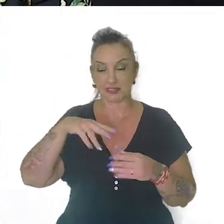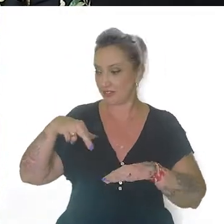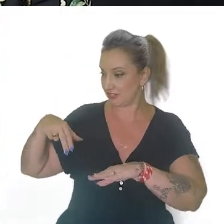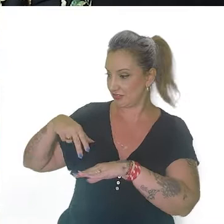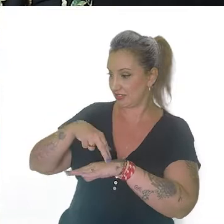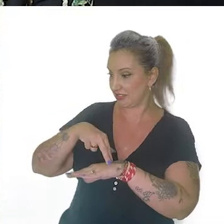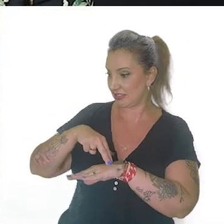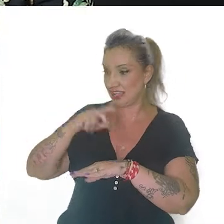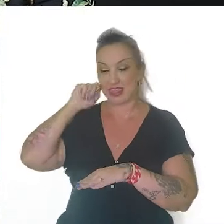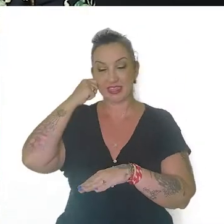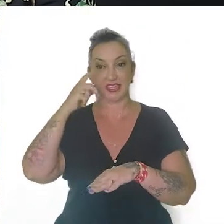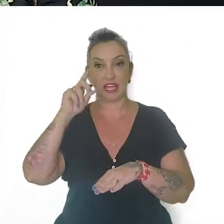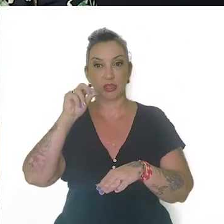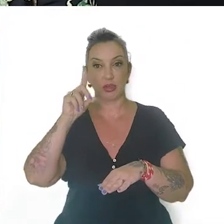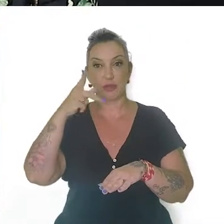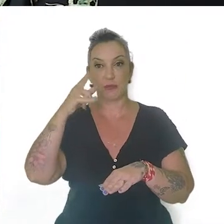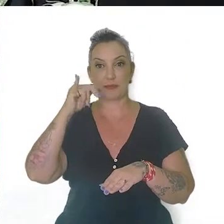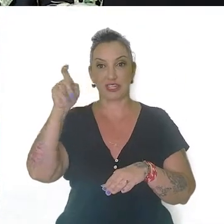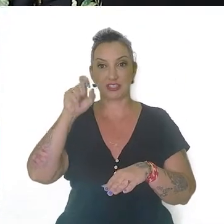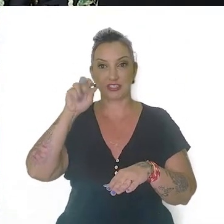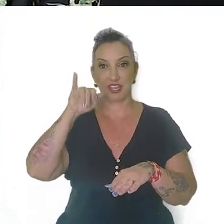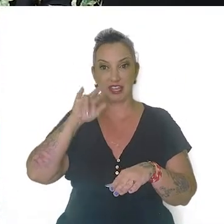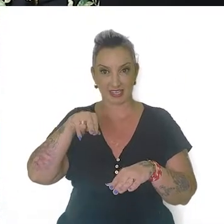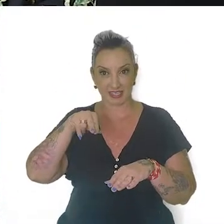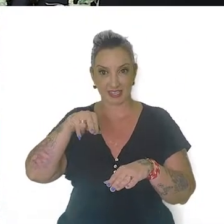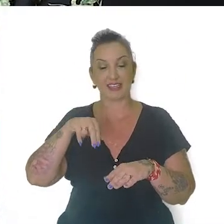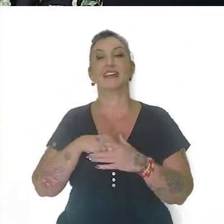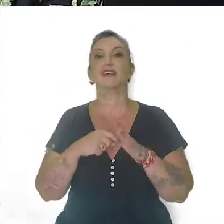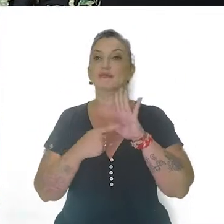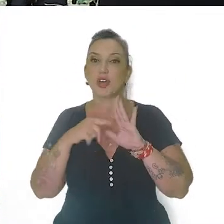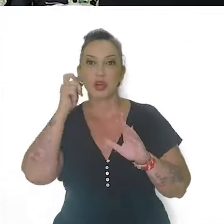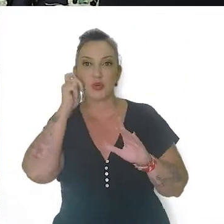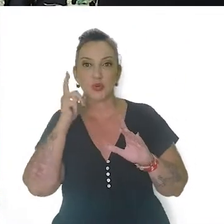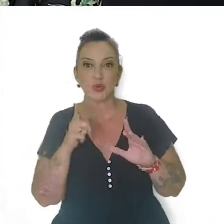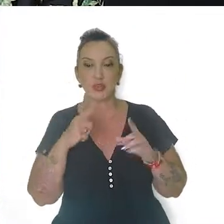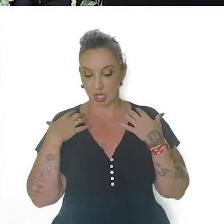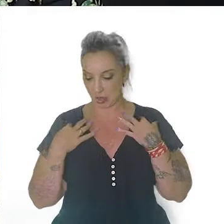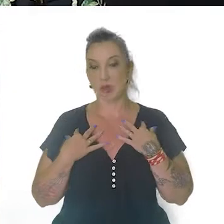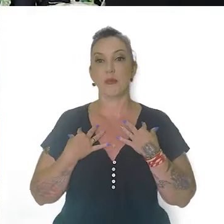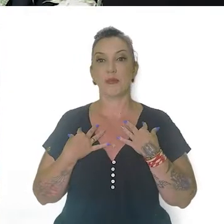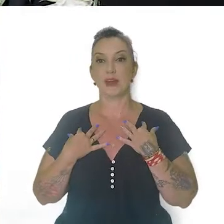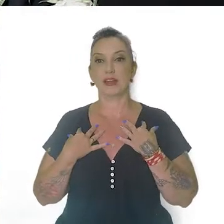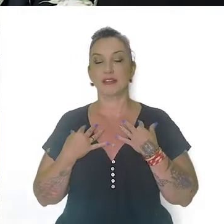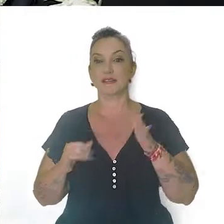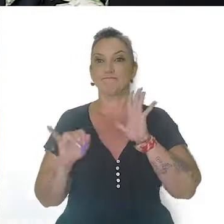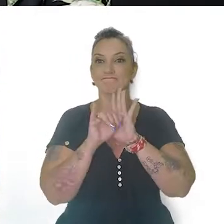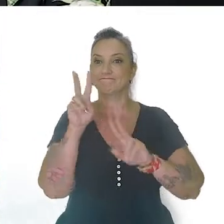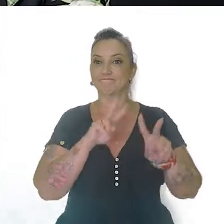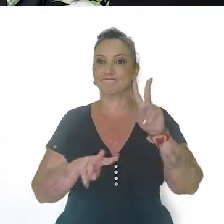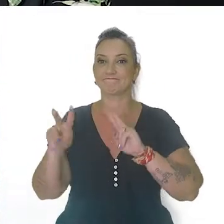cultura urbana. A gente fez um desfile com a Negra do Pixain, mostrando, né, essa cultura que é a vestimenta,